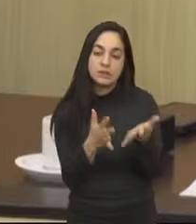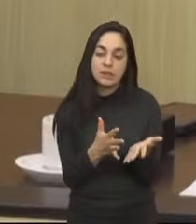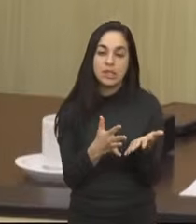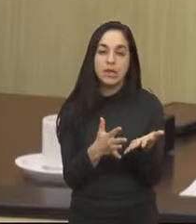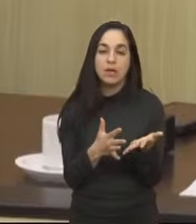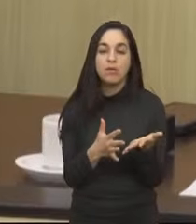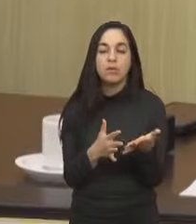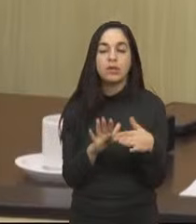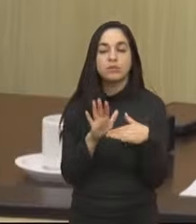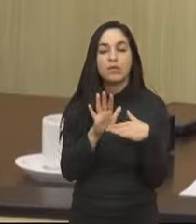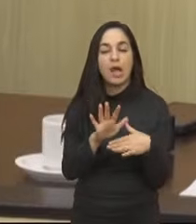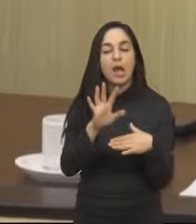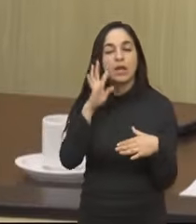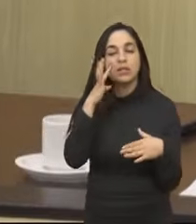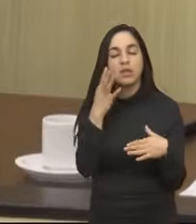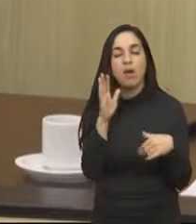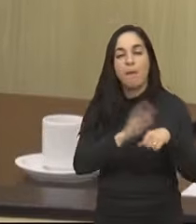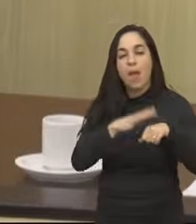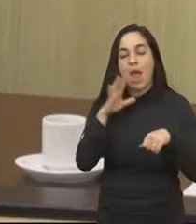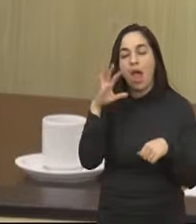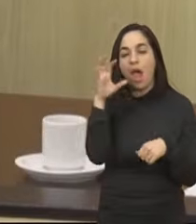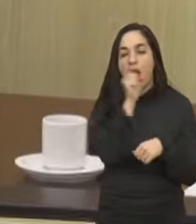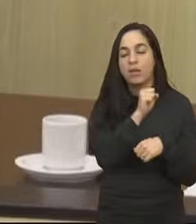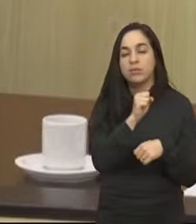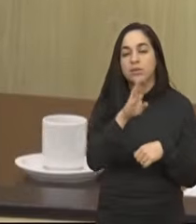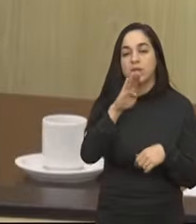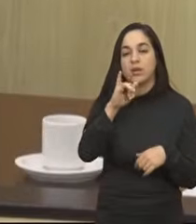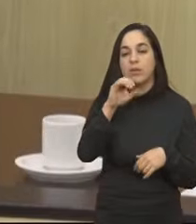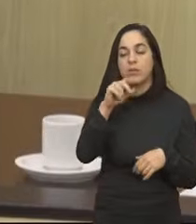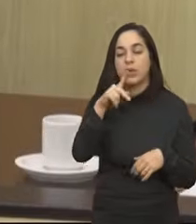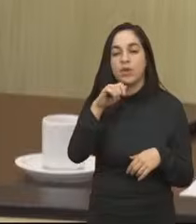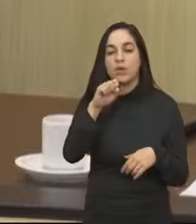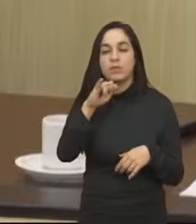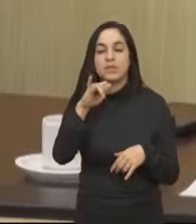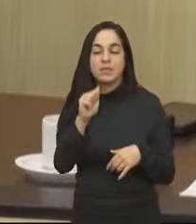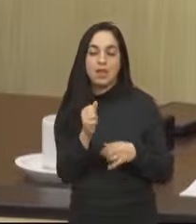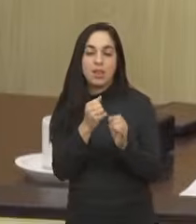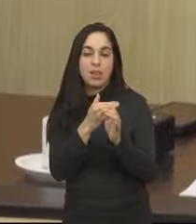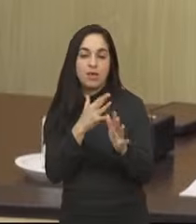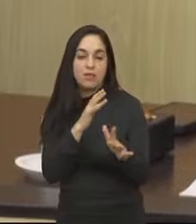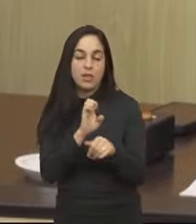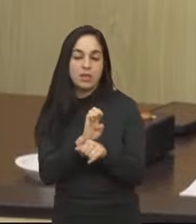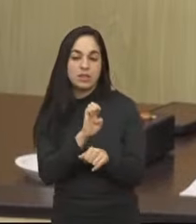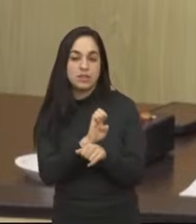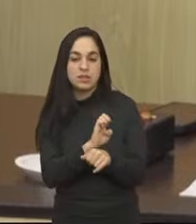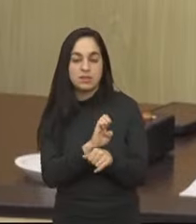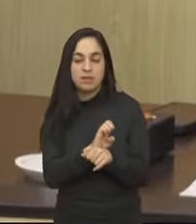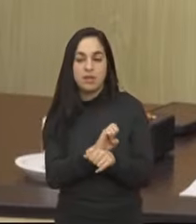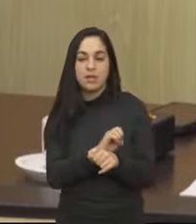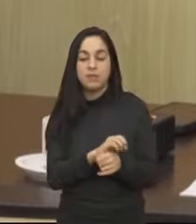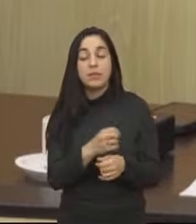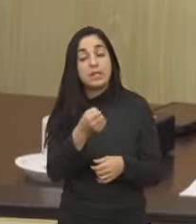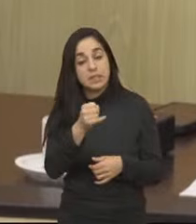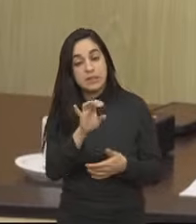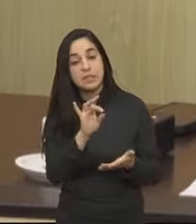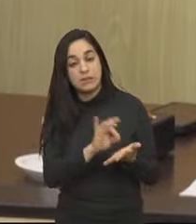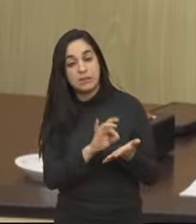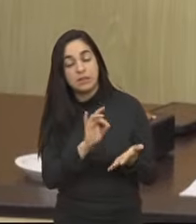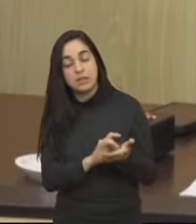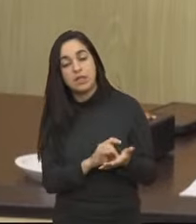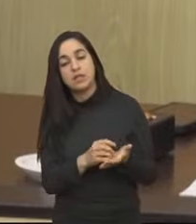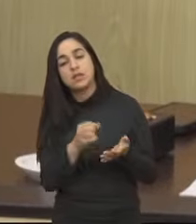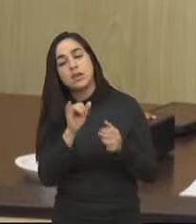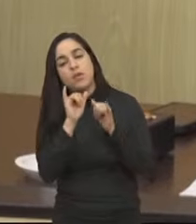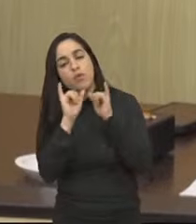o represamento de biópsias que estão na fila de espera? 5.1, em caso positivo, informar o